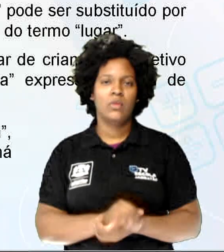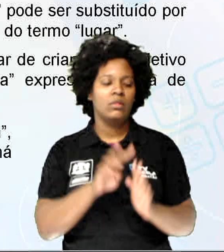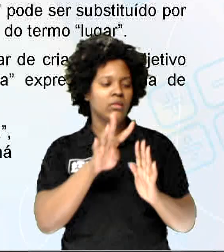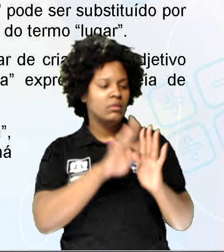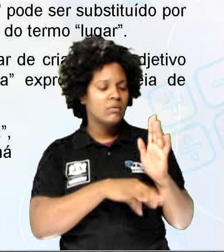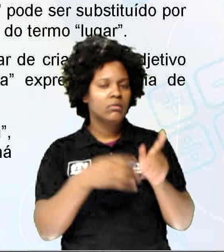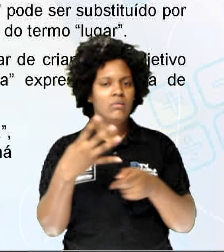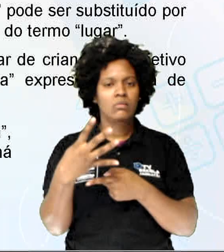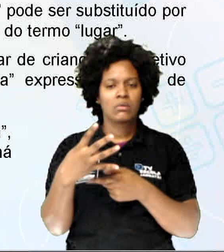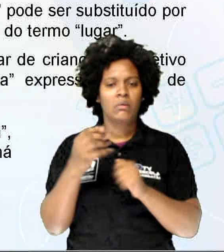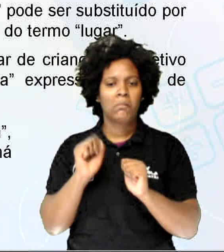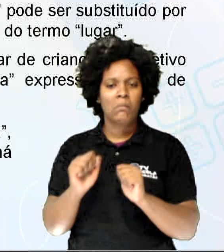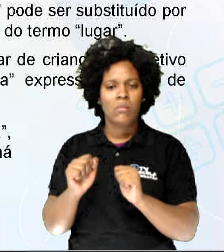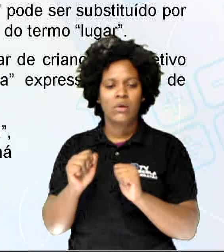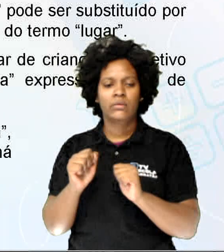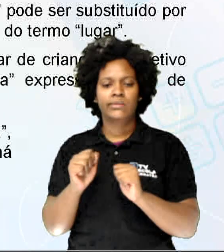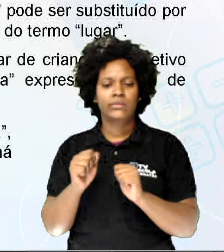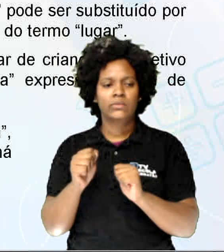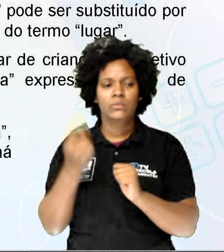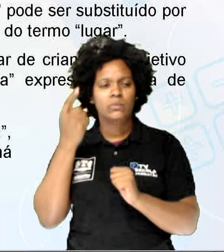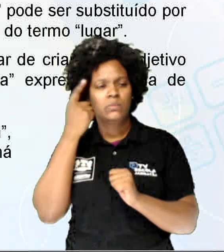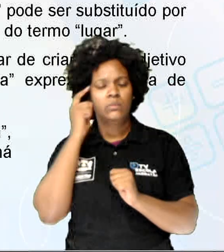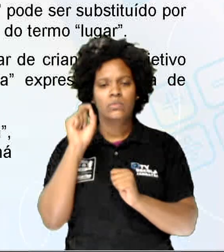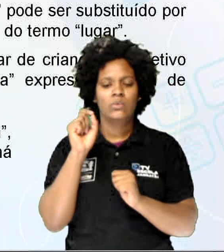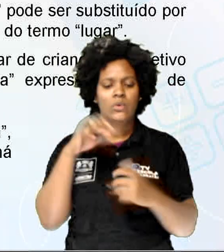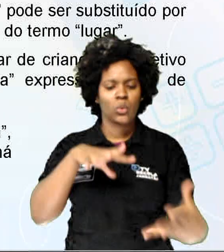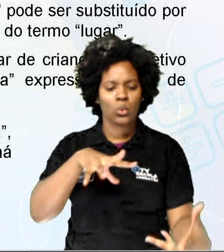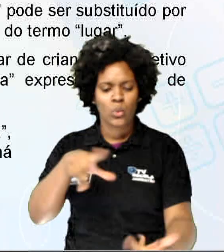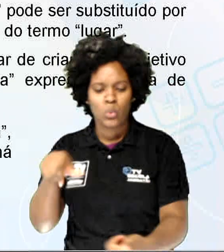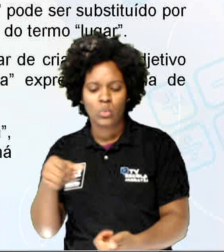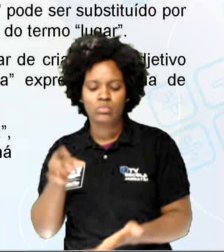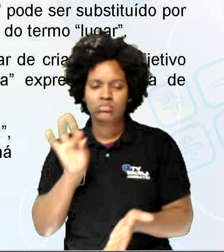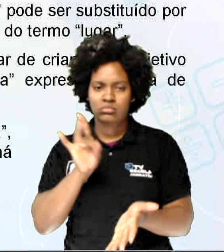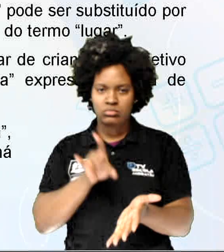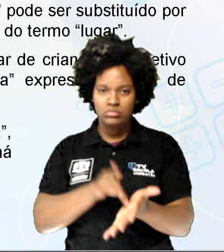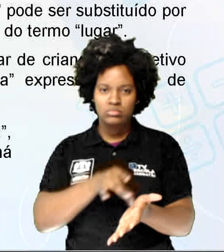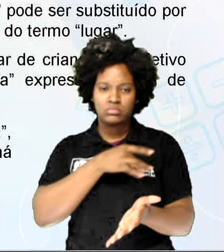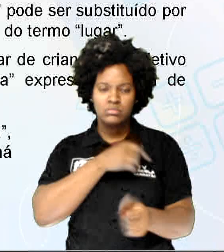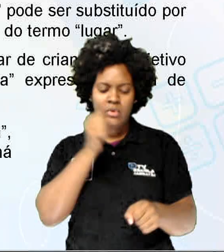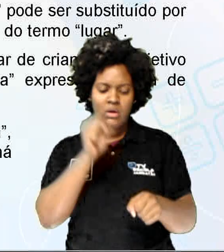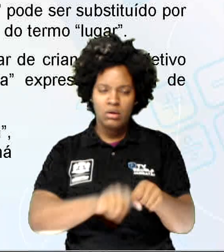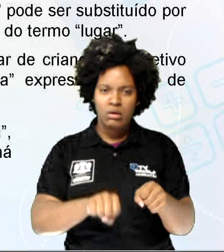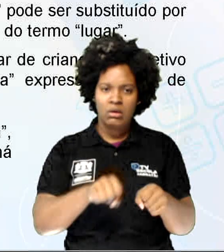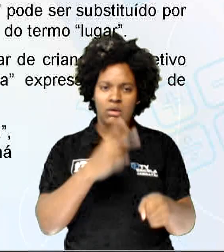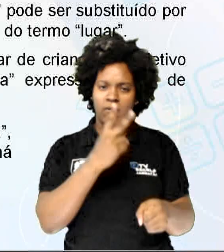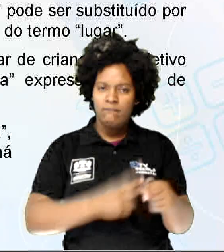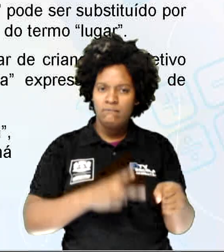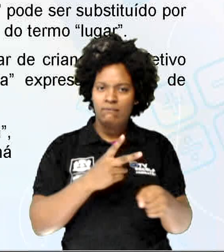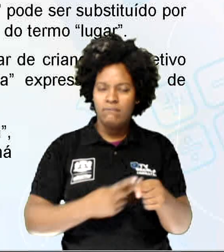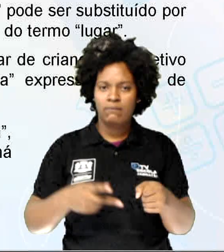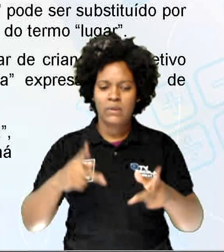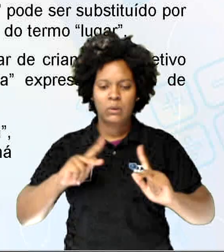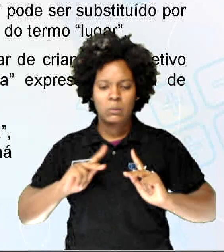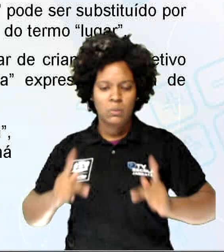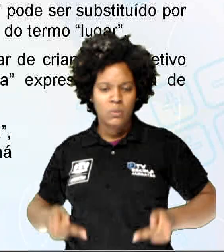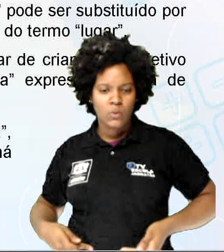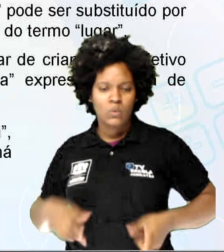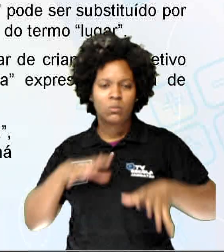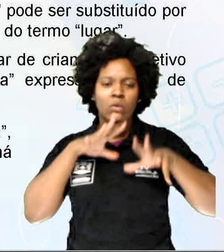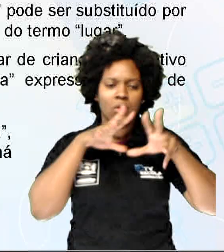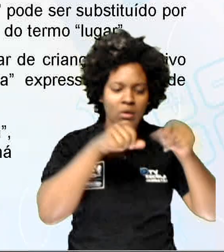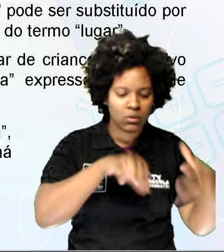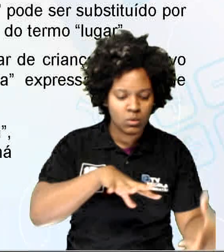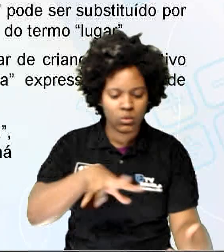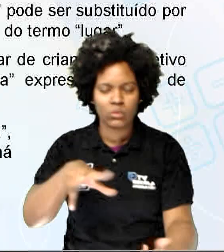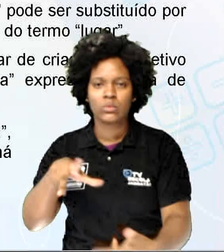4 permite inferir-se que, no mundo real, há violência com homens, animais e com o